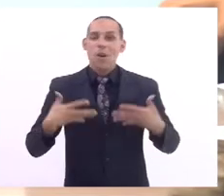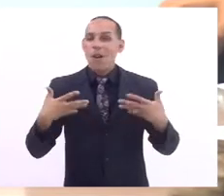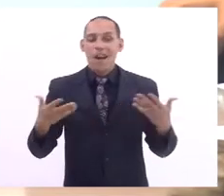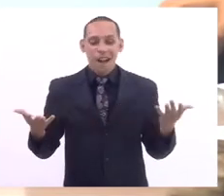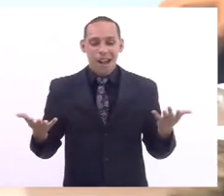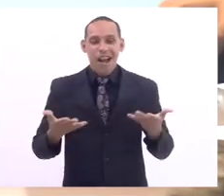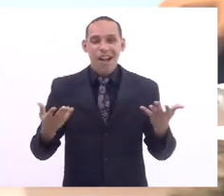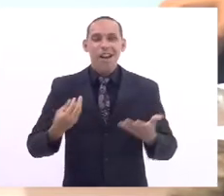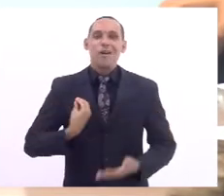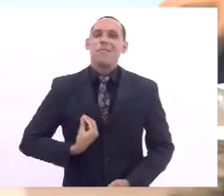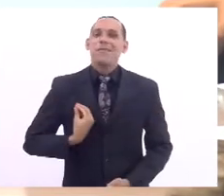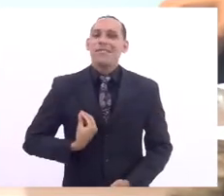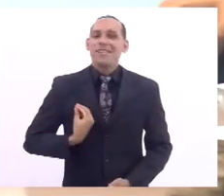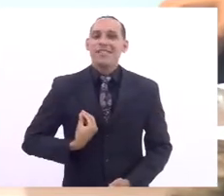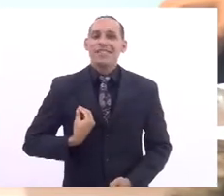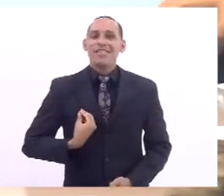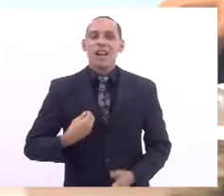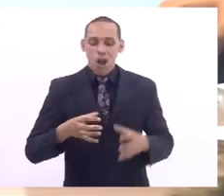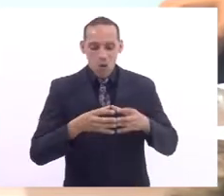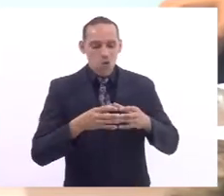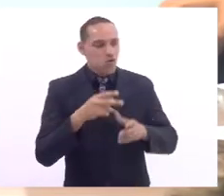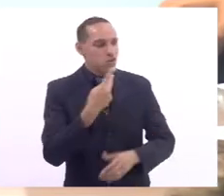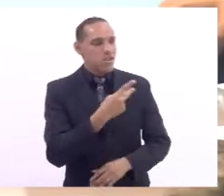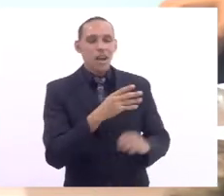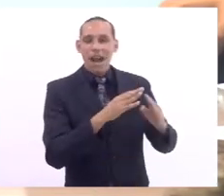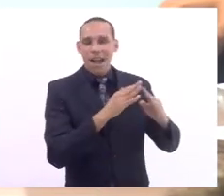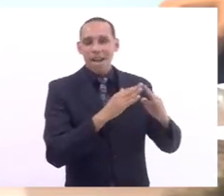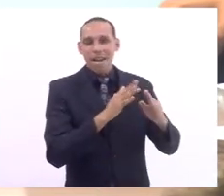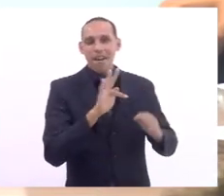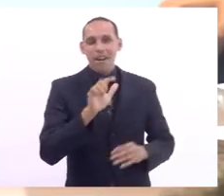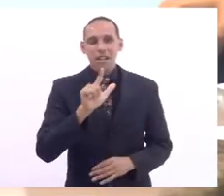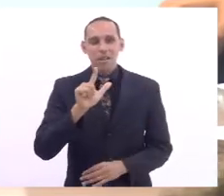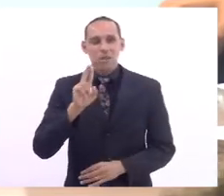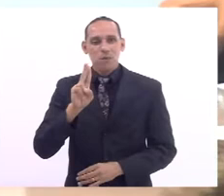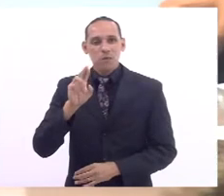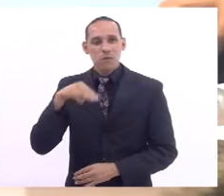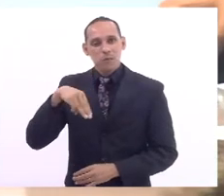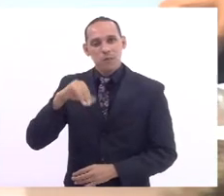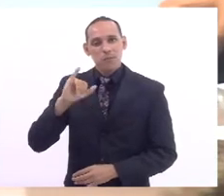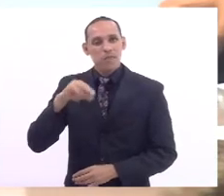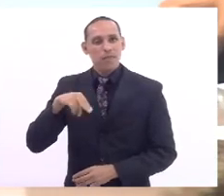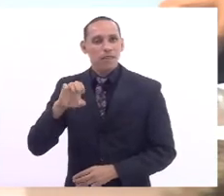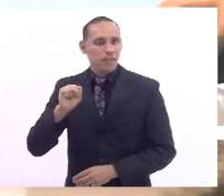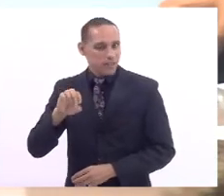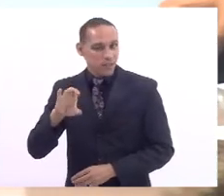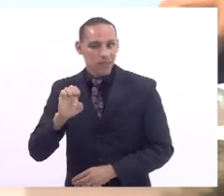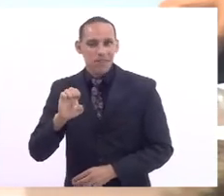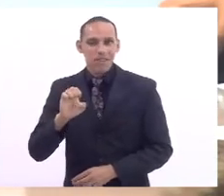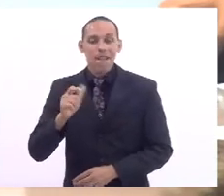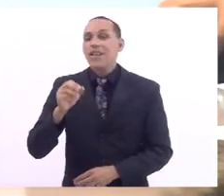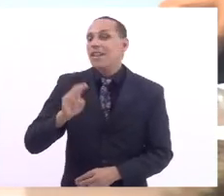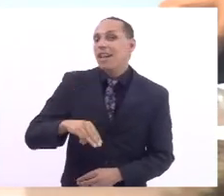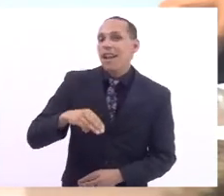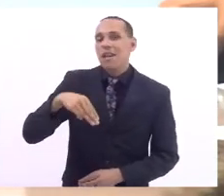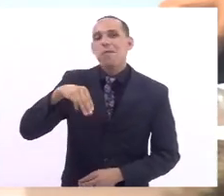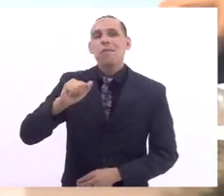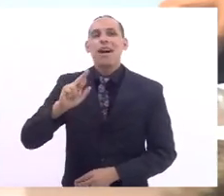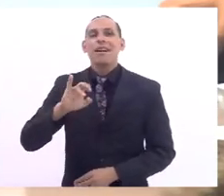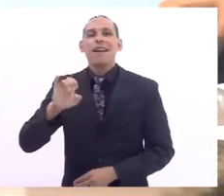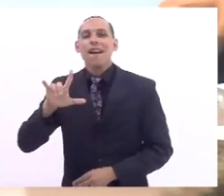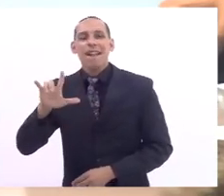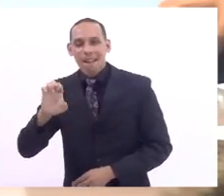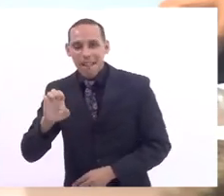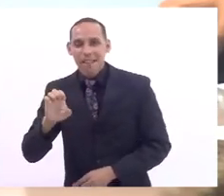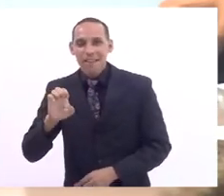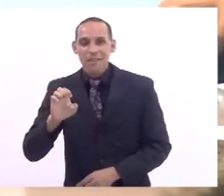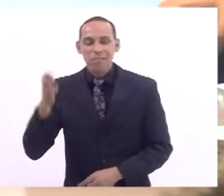poder hoje participar do Conselho da casa Fluminense é participar de conselho esse que foi ocupado por Marielle Franco que